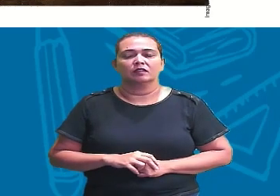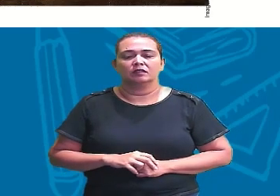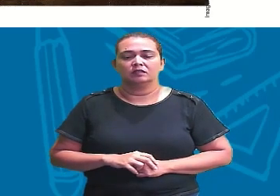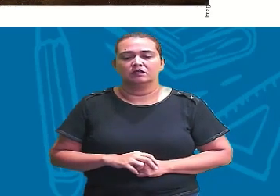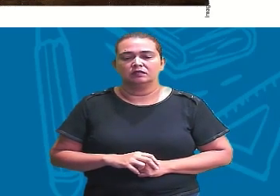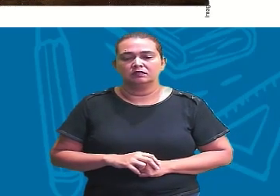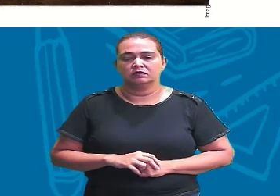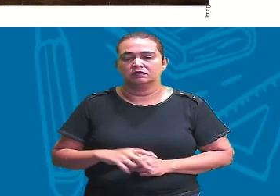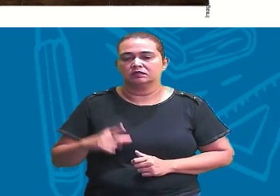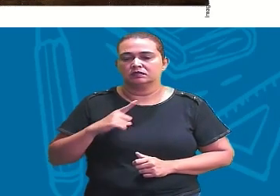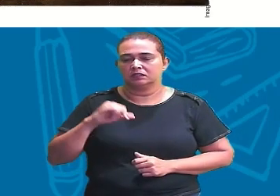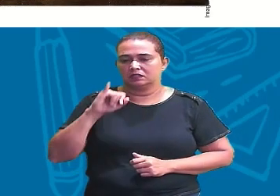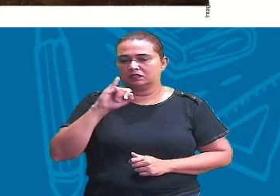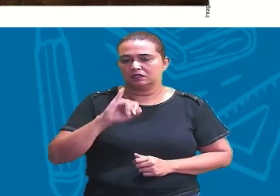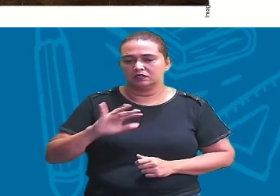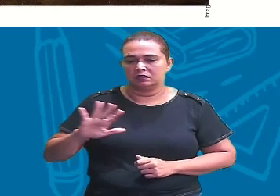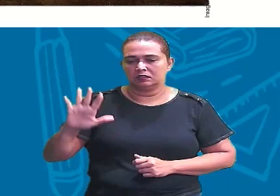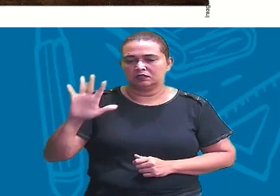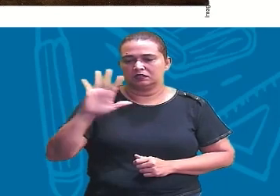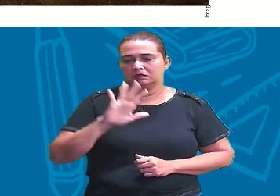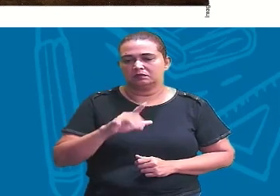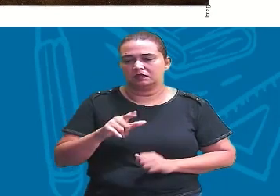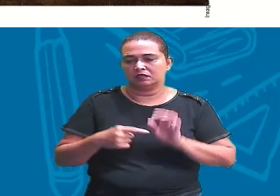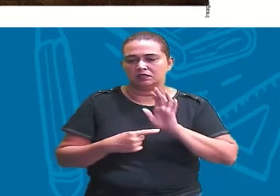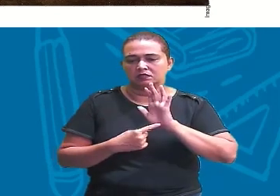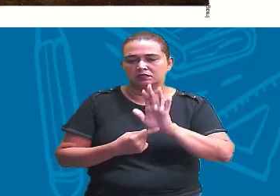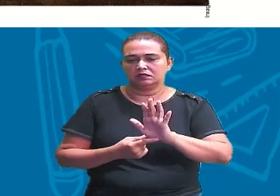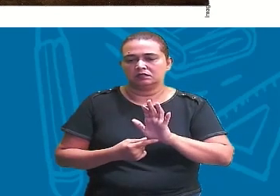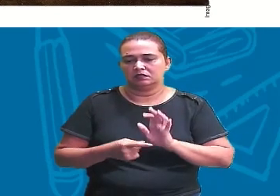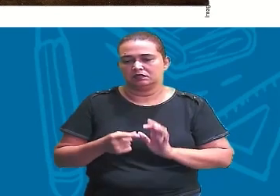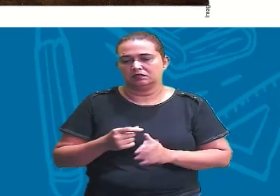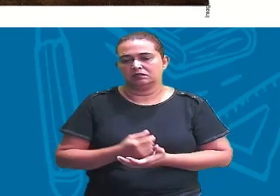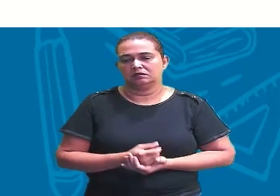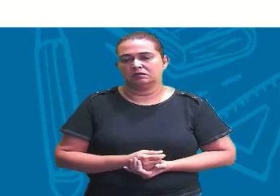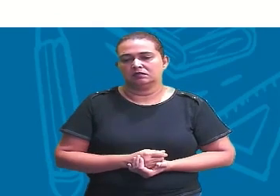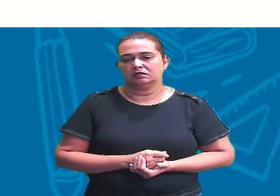Nós temos uma imagem que mostra essa execução do rei Luís XVI.